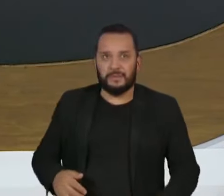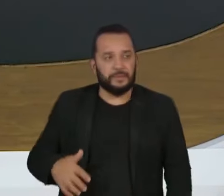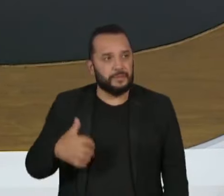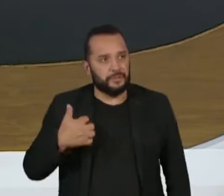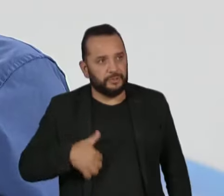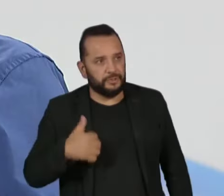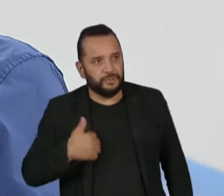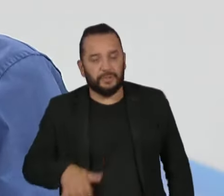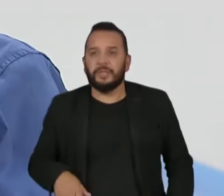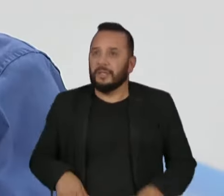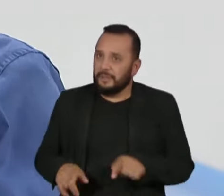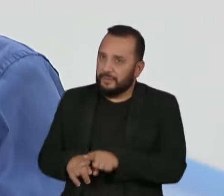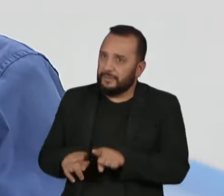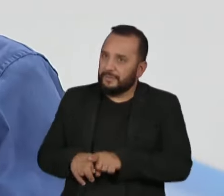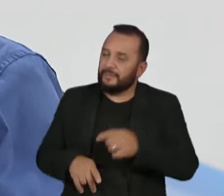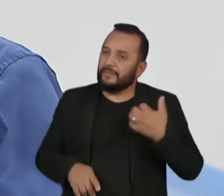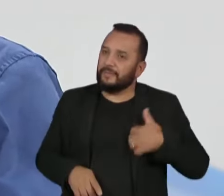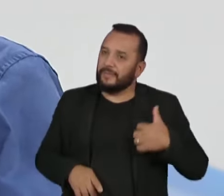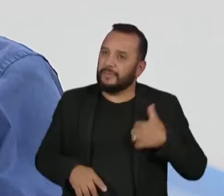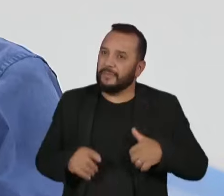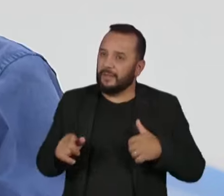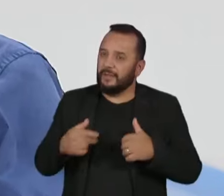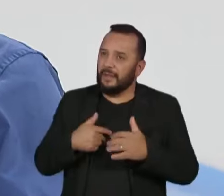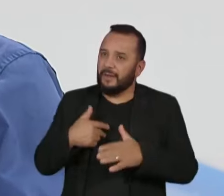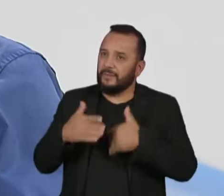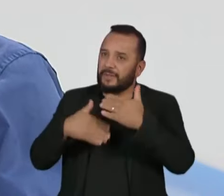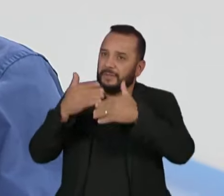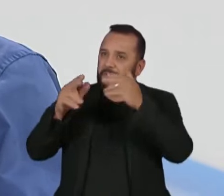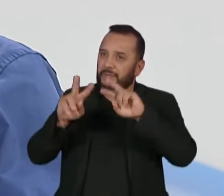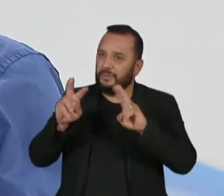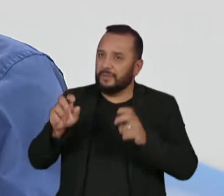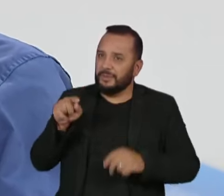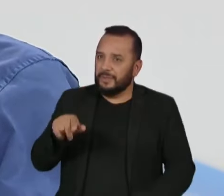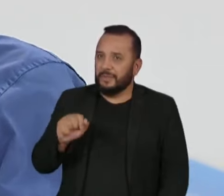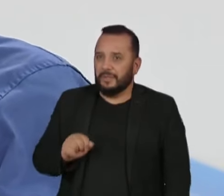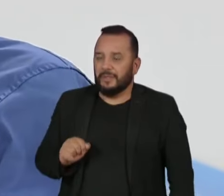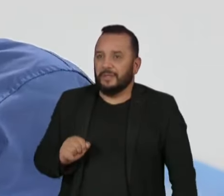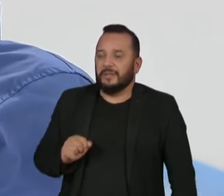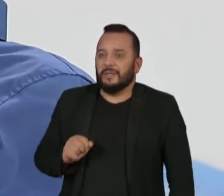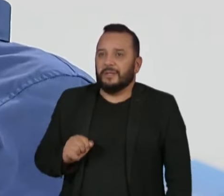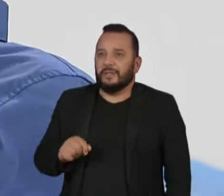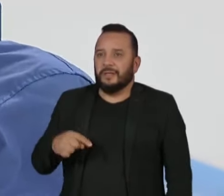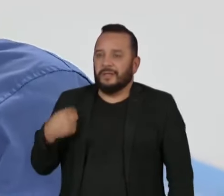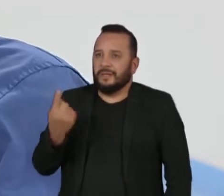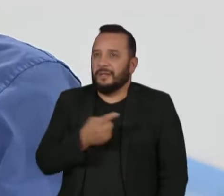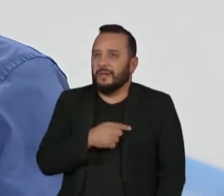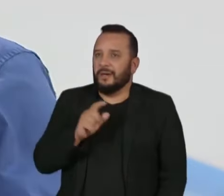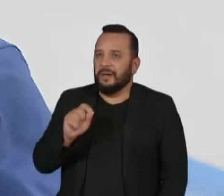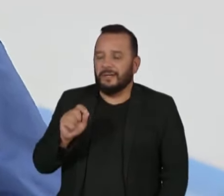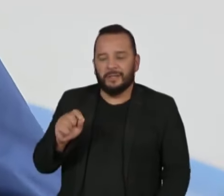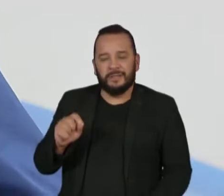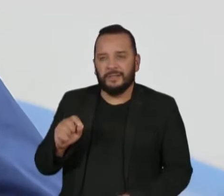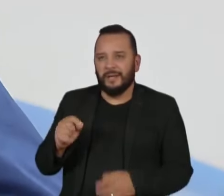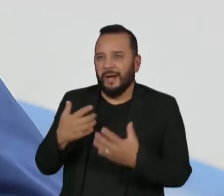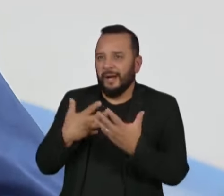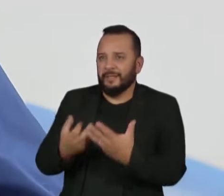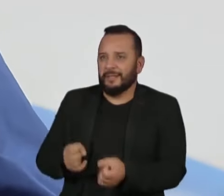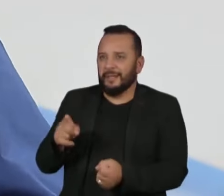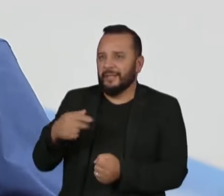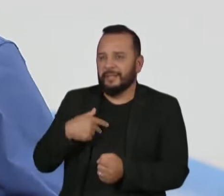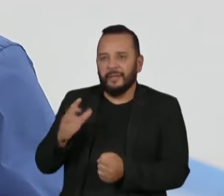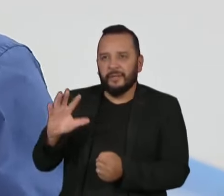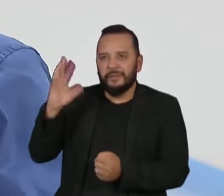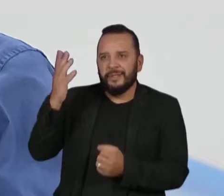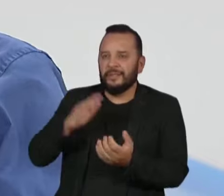Argentina, na já foi Argentina, por exemplo, eles modificado. avançaram em relação a isso. Então acho que a gente não deve deixar que isso só aconteça, né?